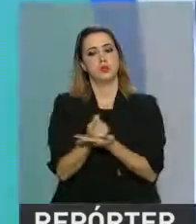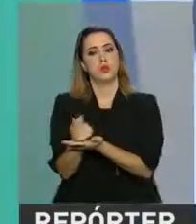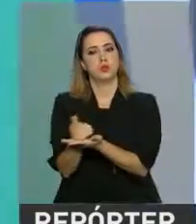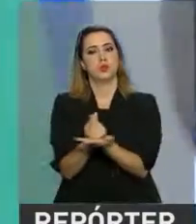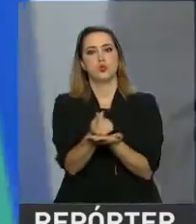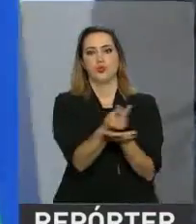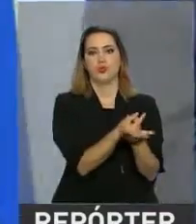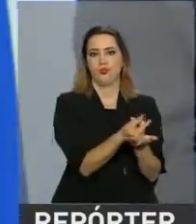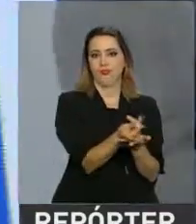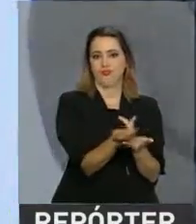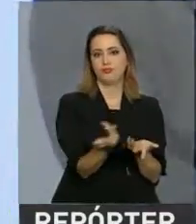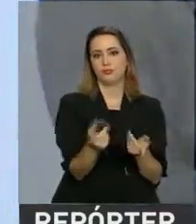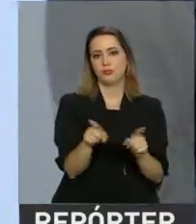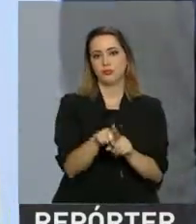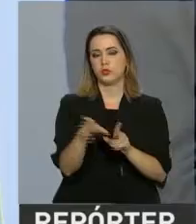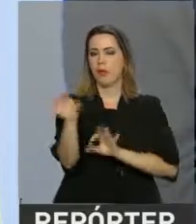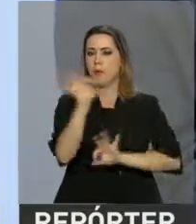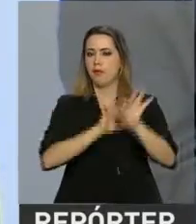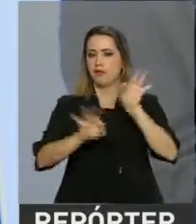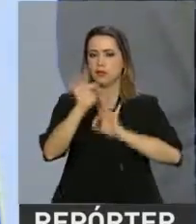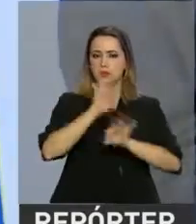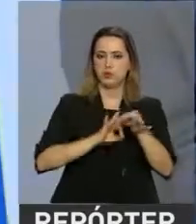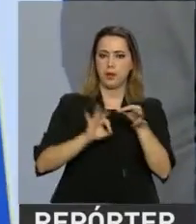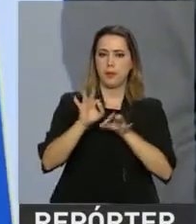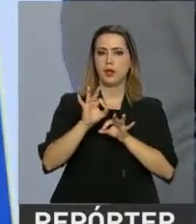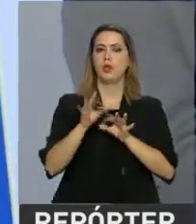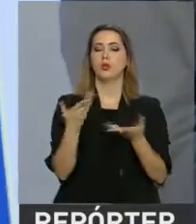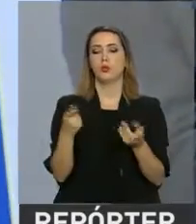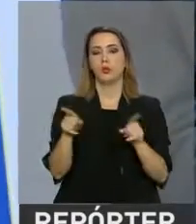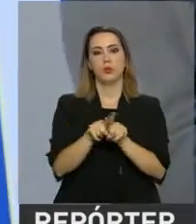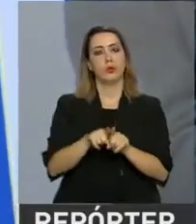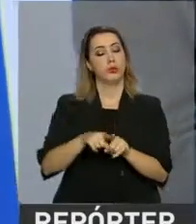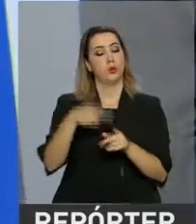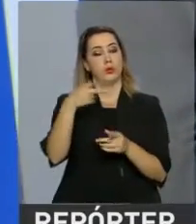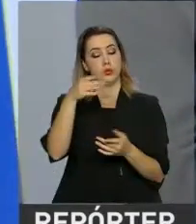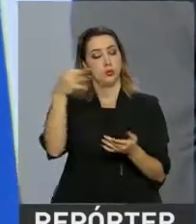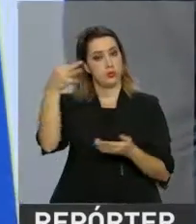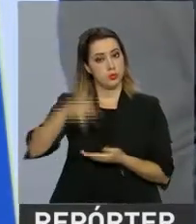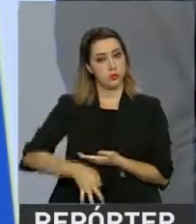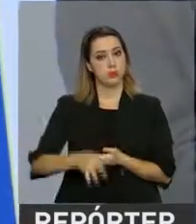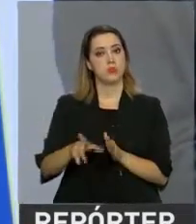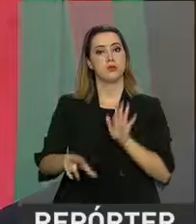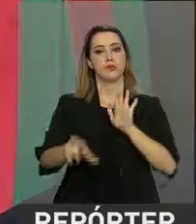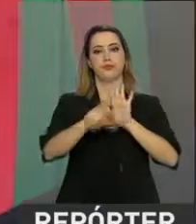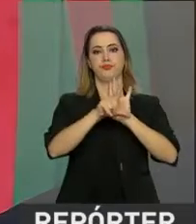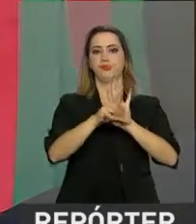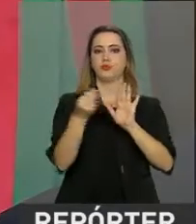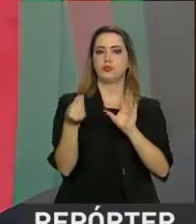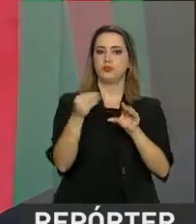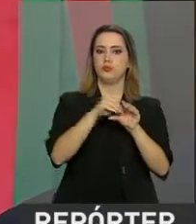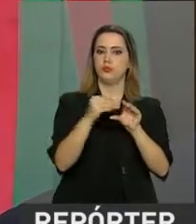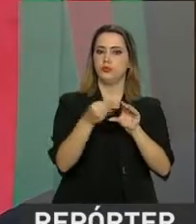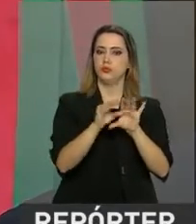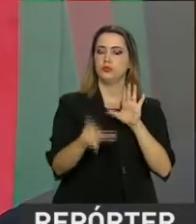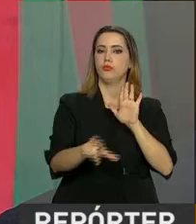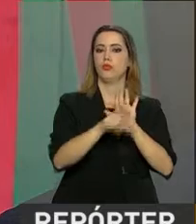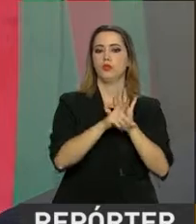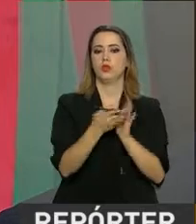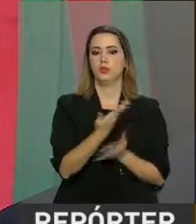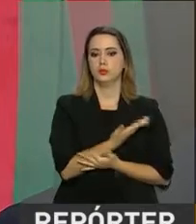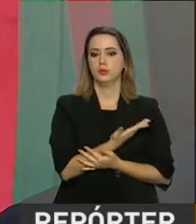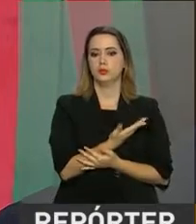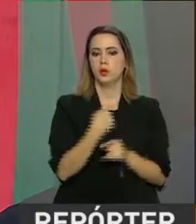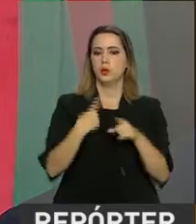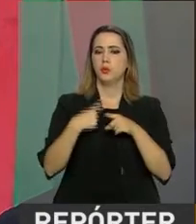com planejamento organização prestação de contas e cumprimento das leis porque acontece a celebridade